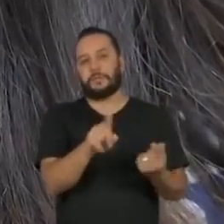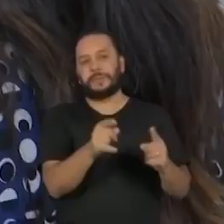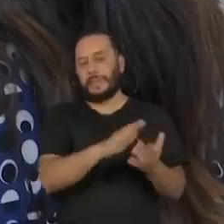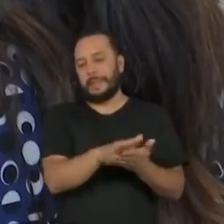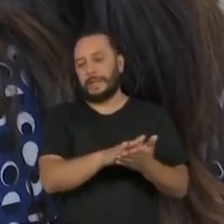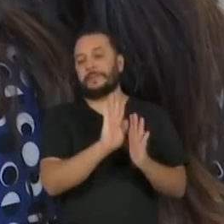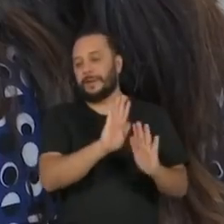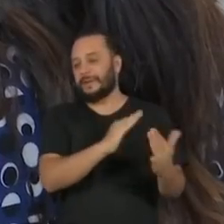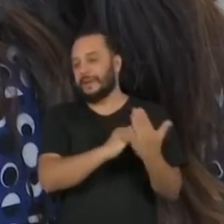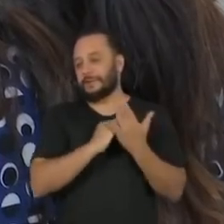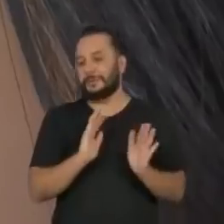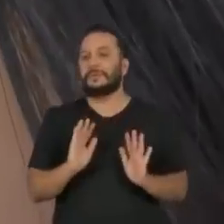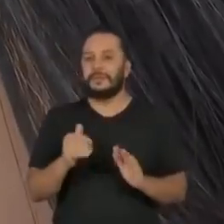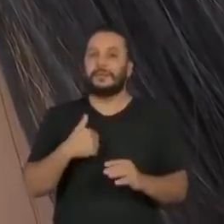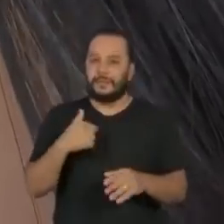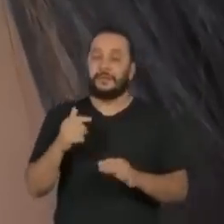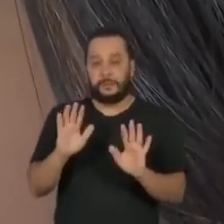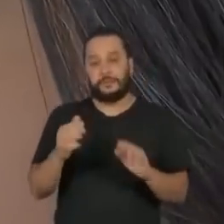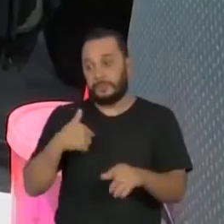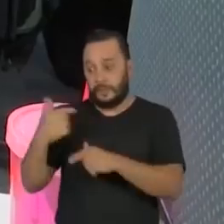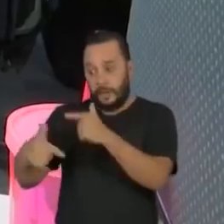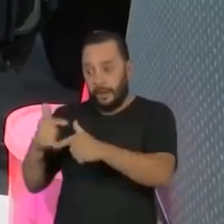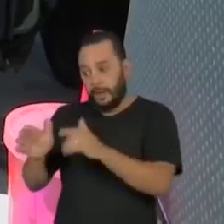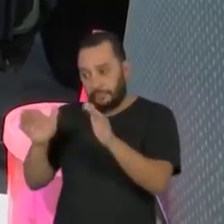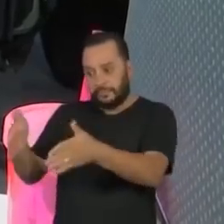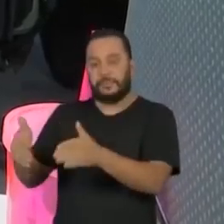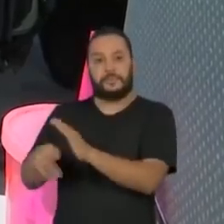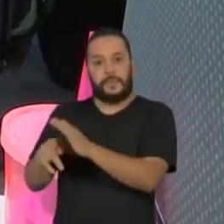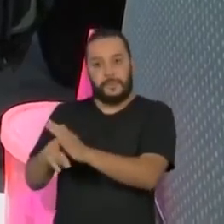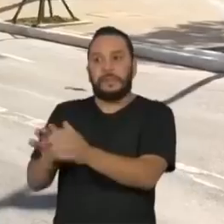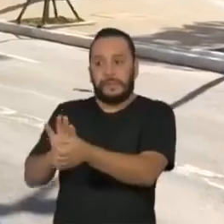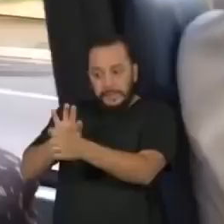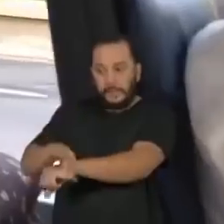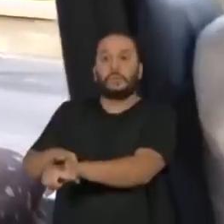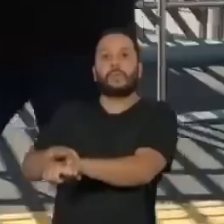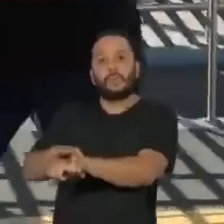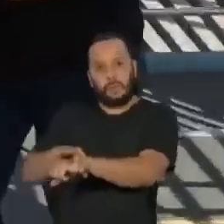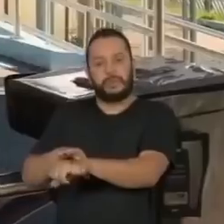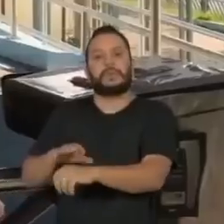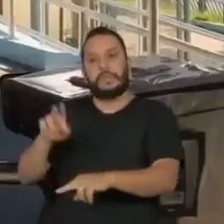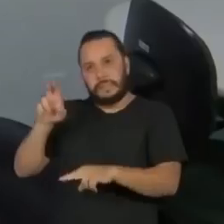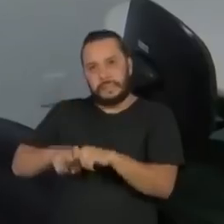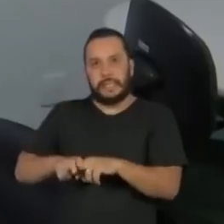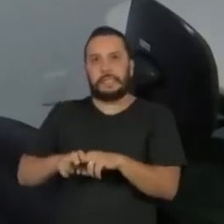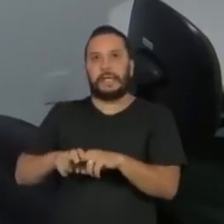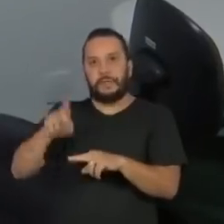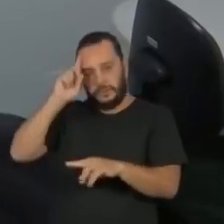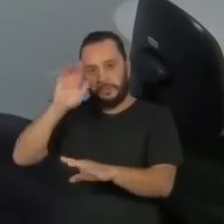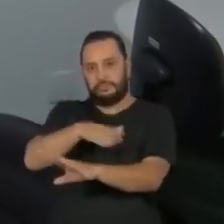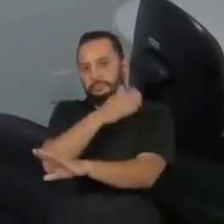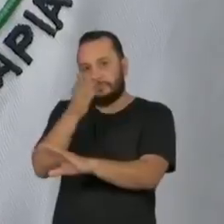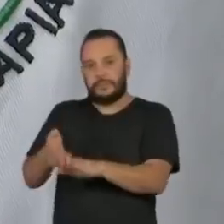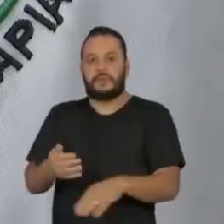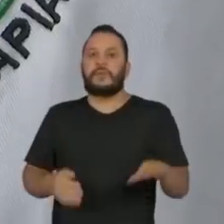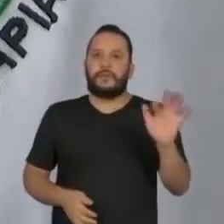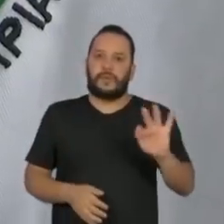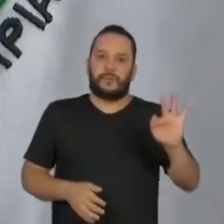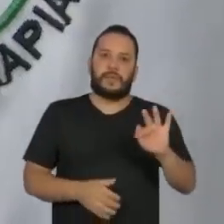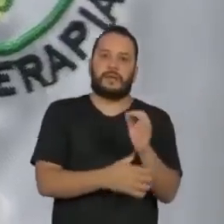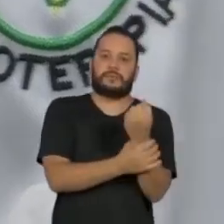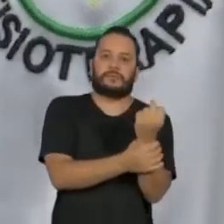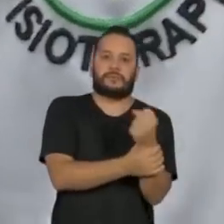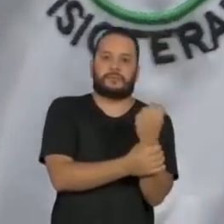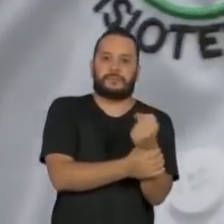Durante a semana eu trabalho em uma seguradora, trabalho o dia inteiro sentada. Na faculdade eu estou cursando